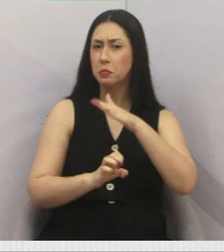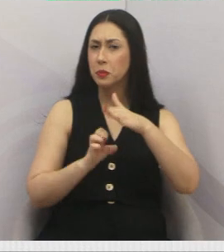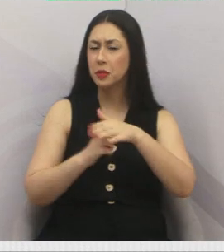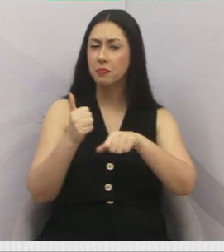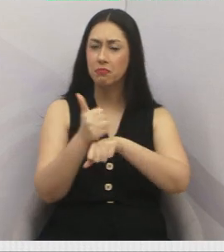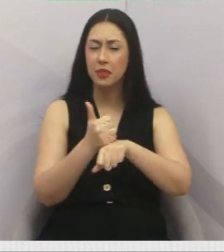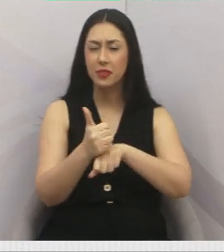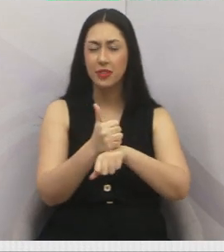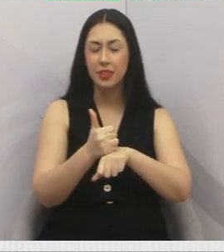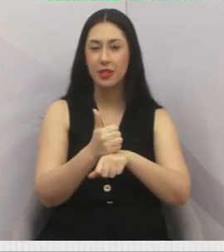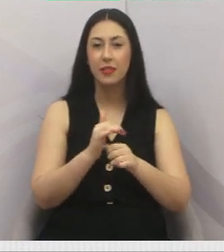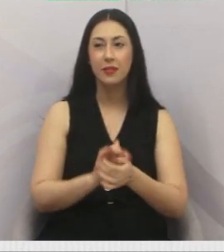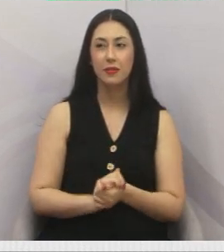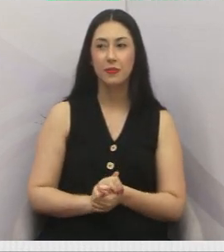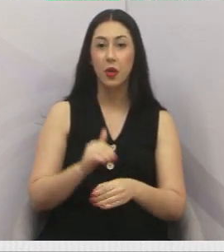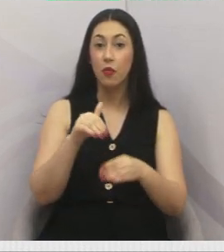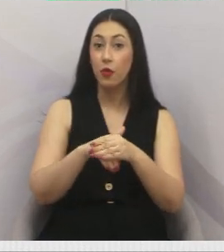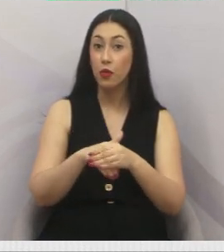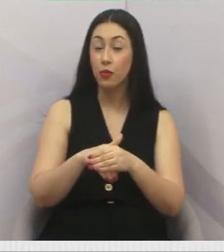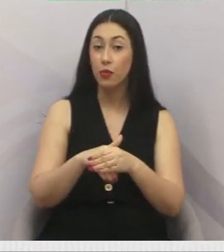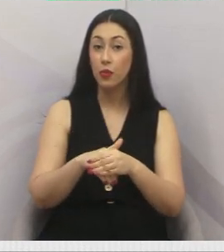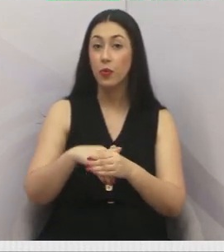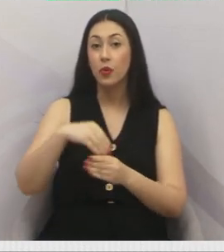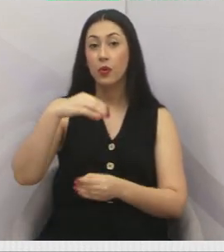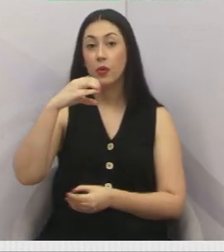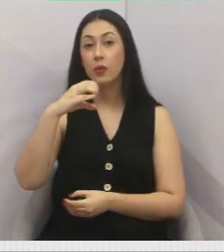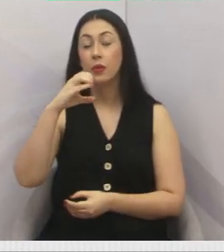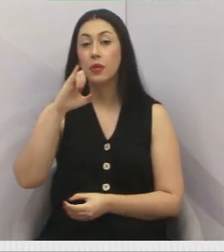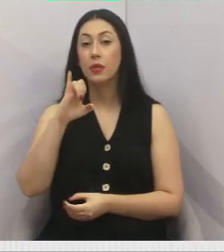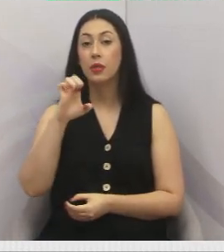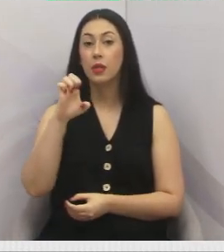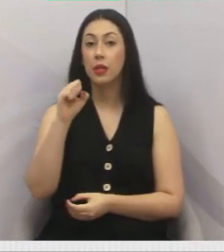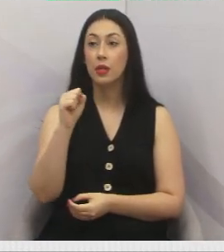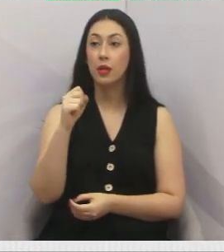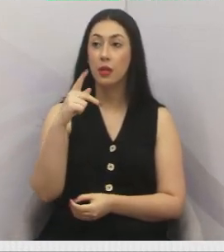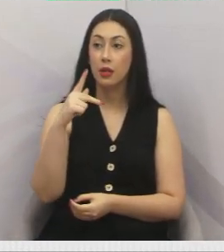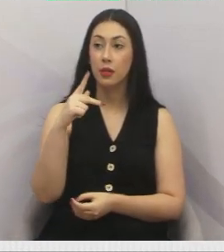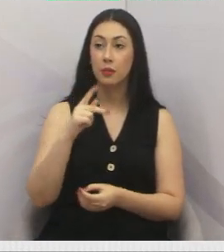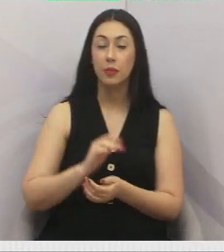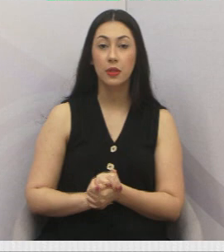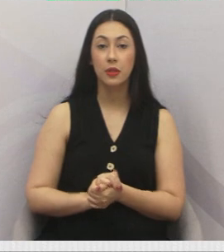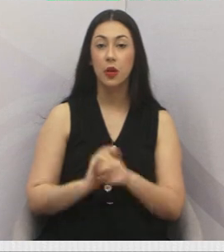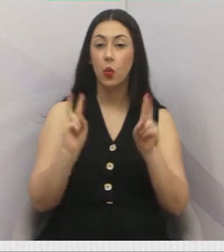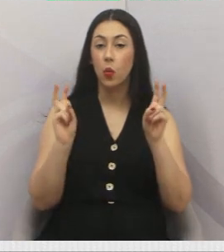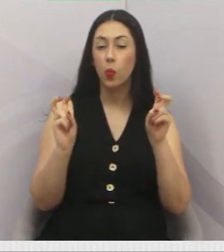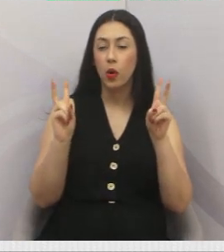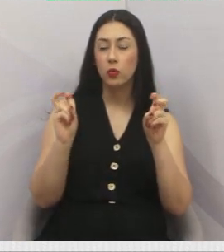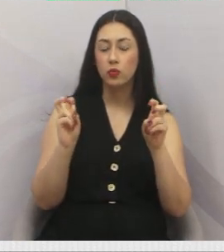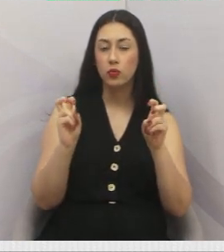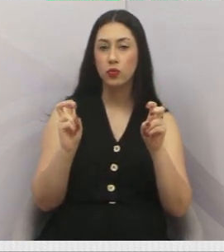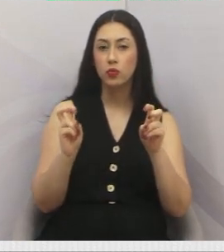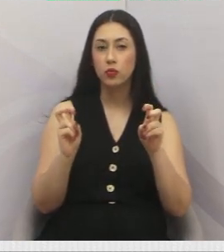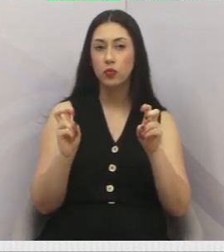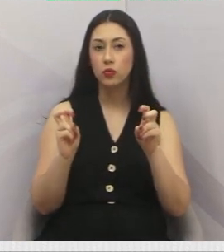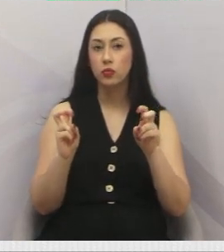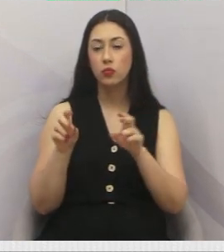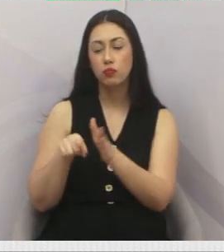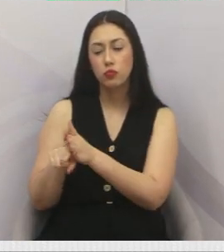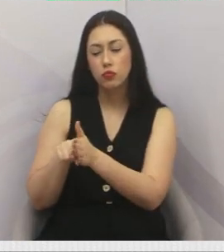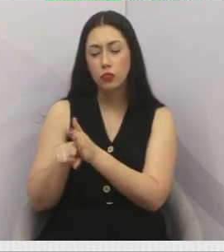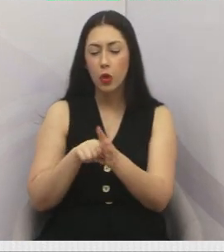ou entidades profissionais, um voto para CIESP. Segmento entidades e acadêmicas e de pesquisa,